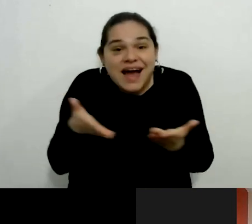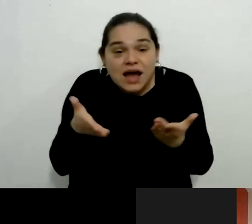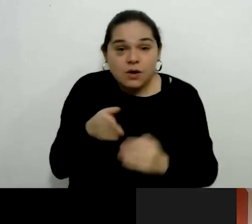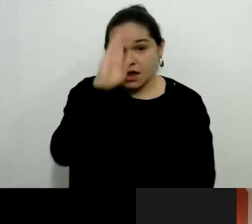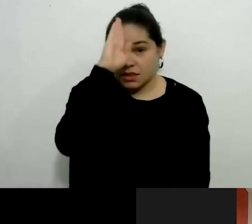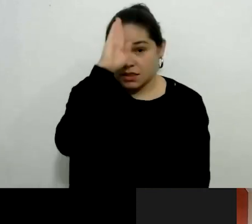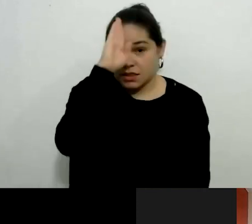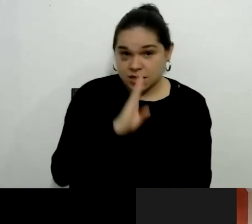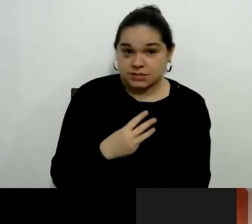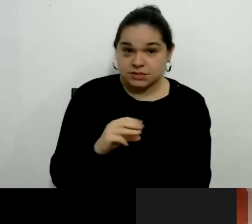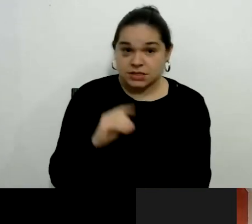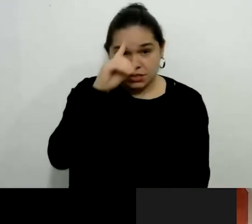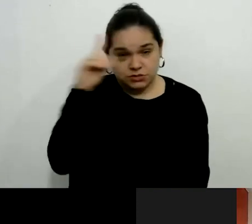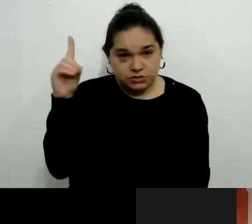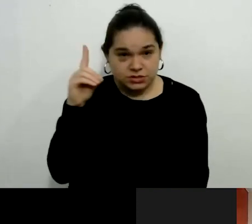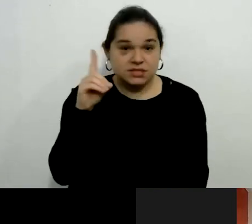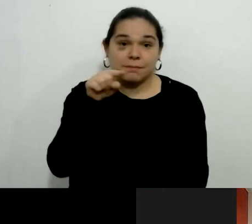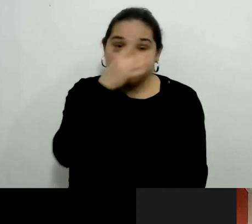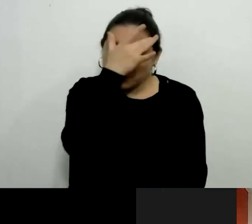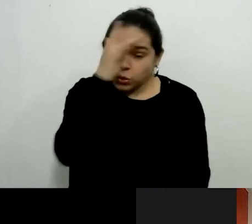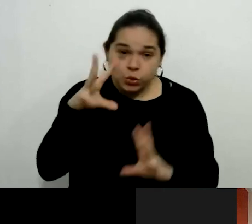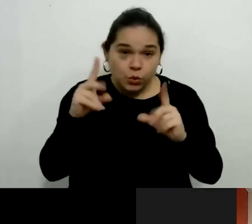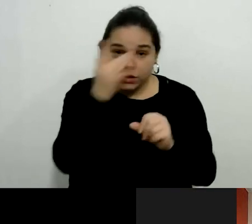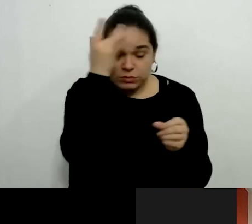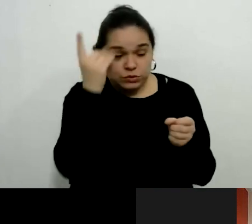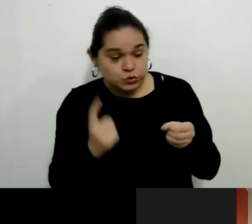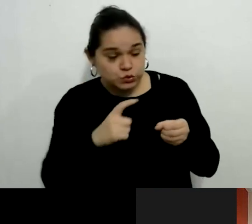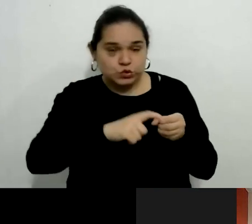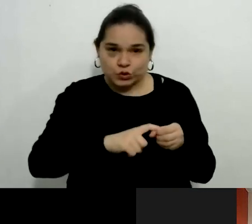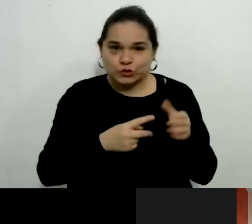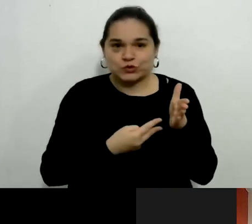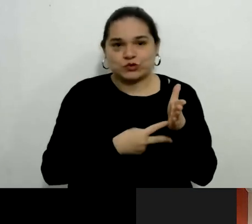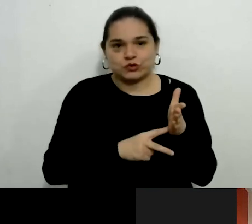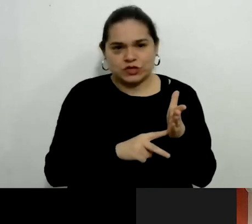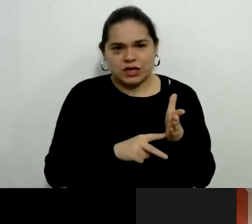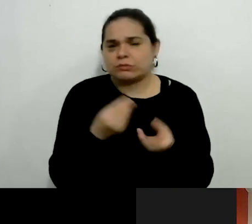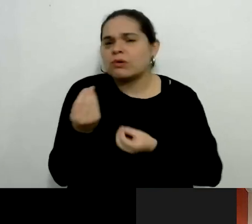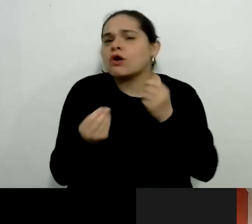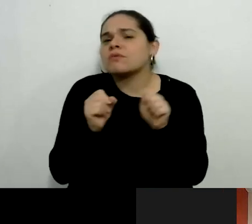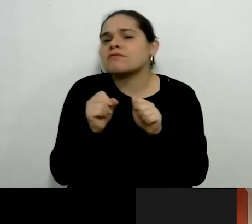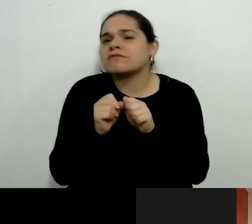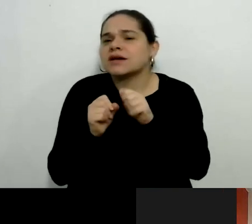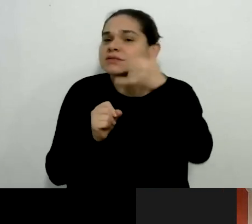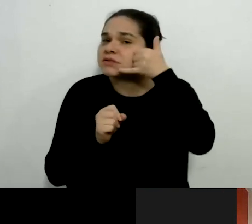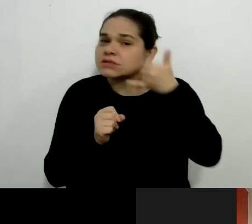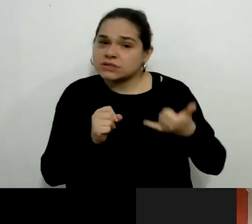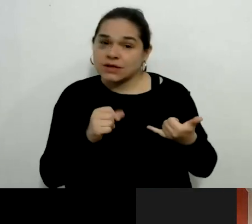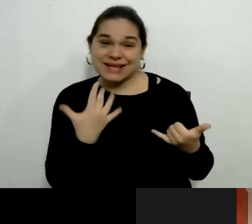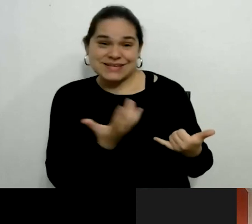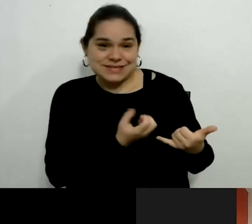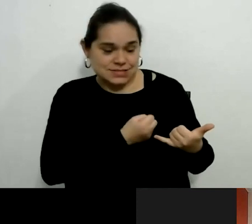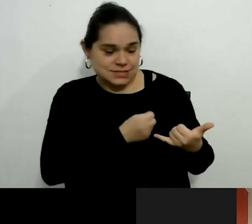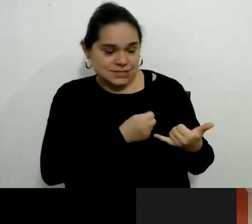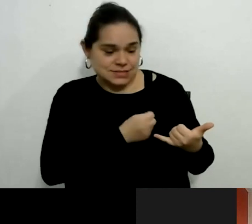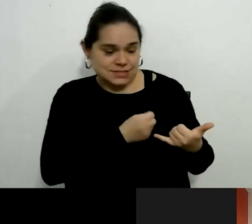sócio. Todo mundo que for sócio na Volvo é só entrar lá e baixar o aplicativo Saúde 24 Horas na Play